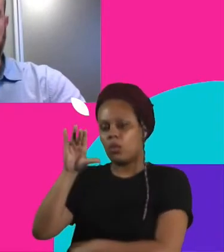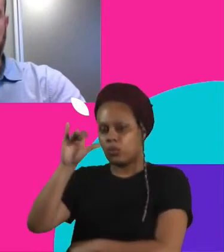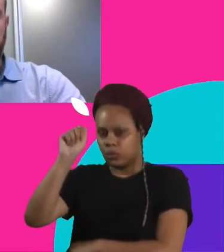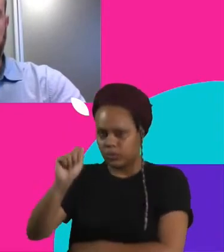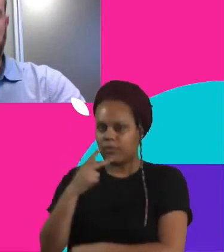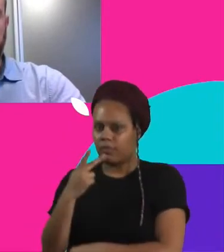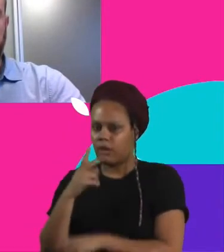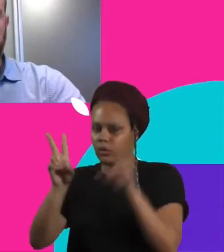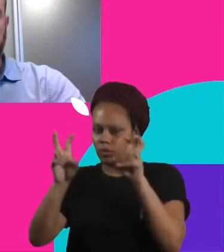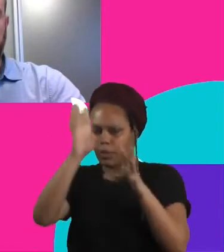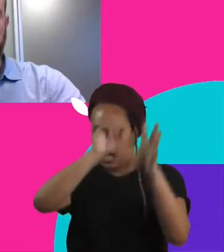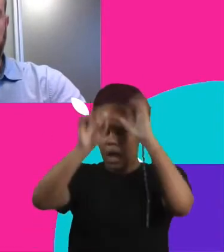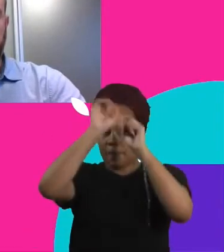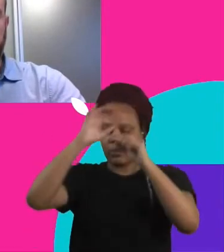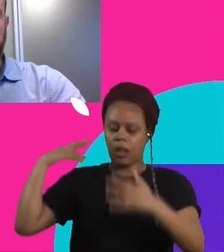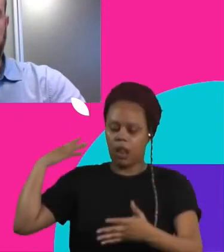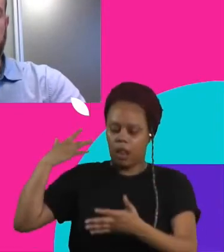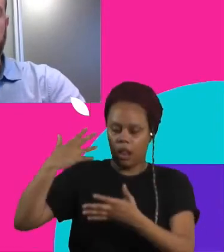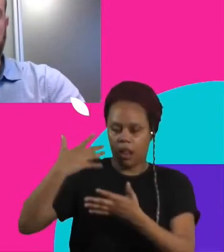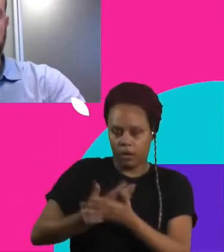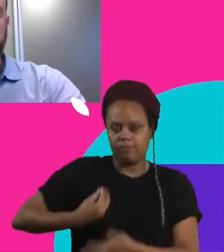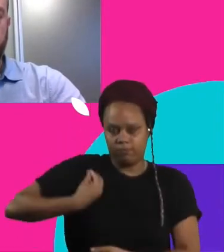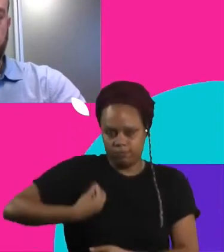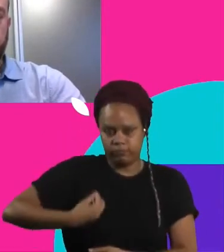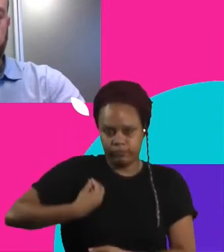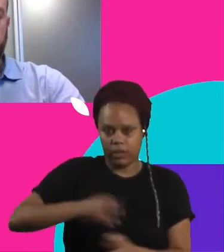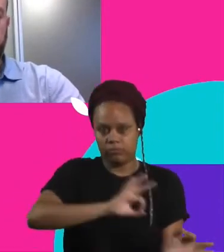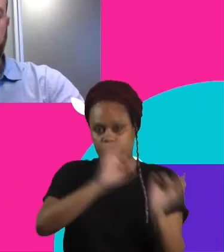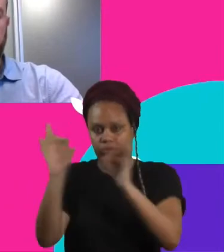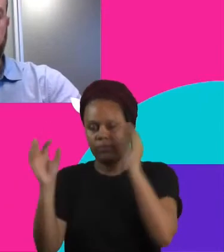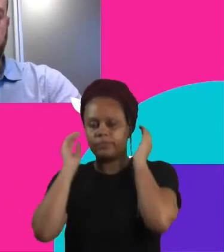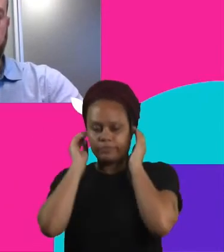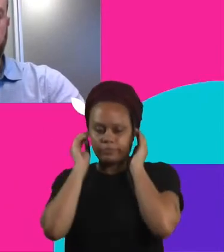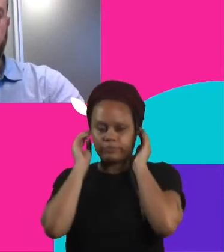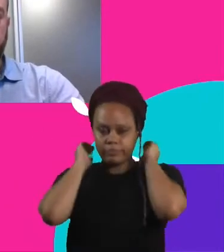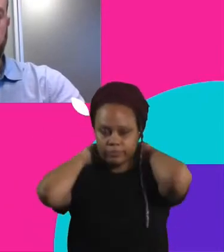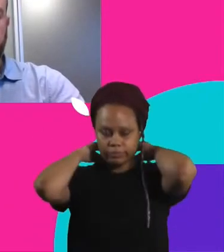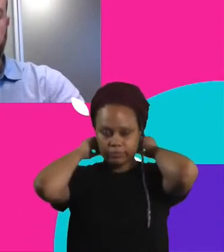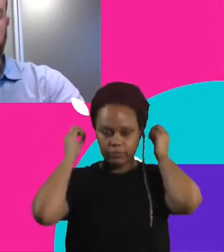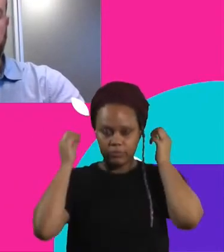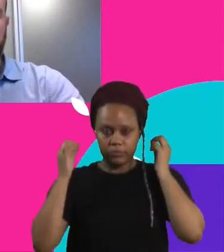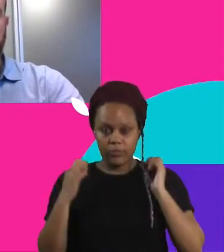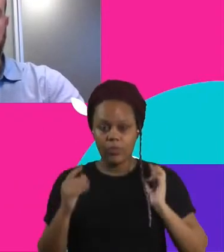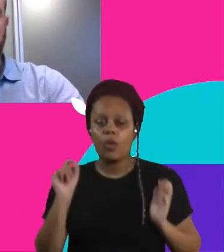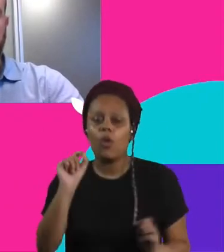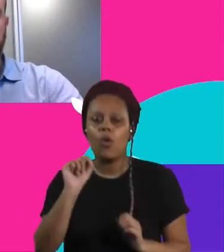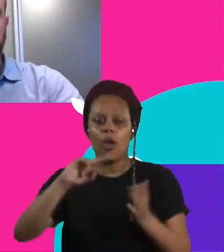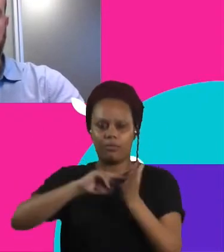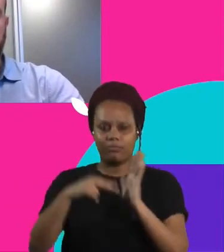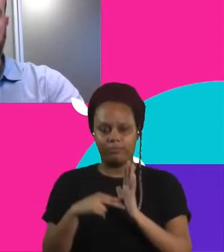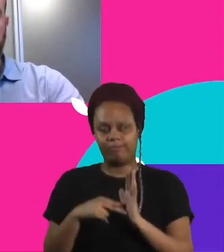de aprendizado para a vida toda, né? O lifelong learning, né? Esse lifelong learning é realmente, eu